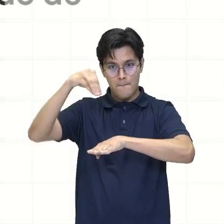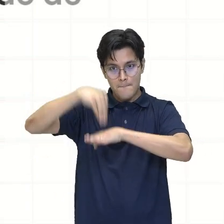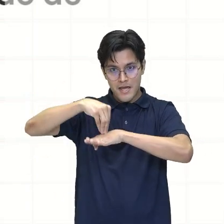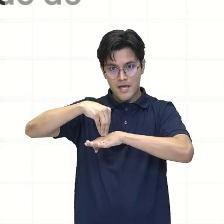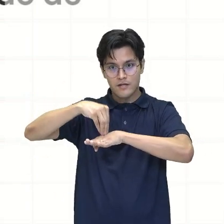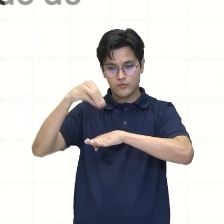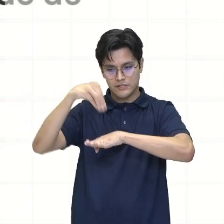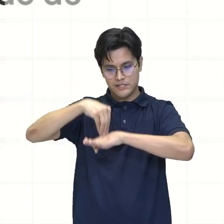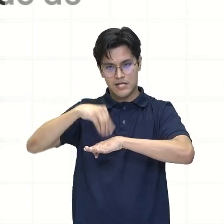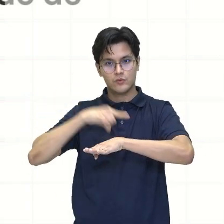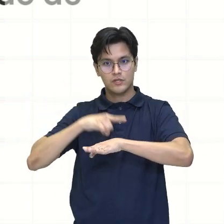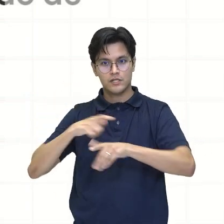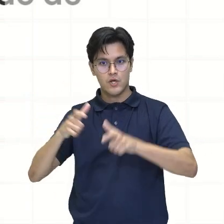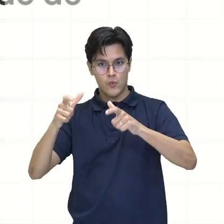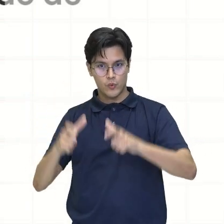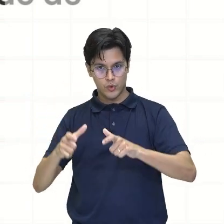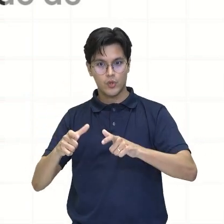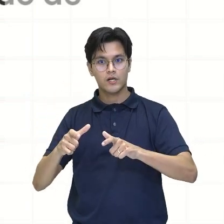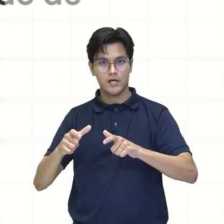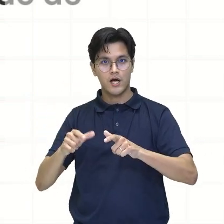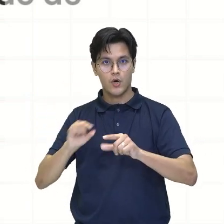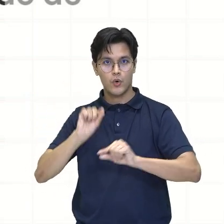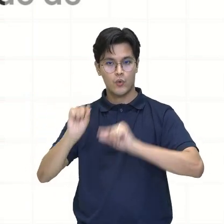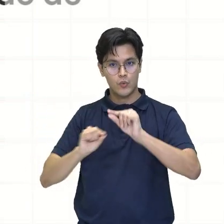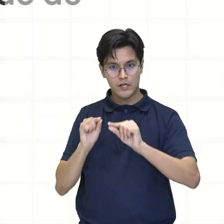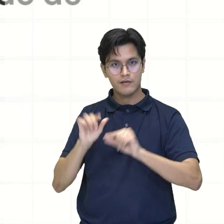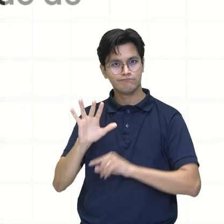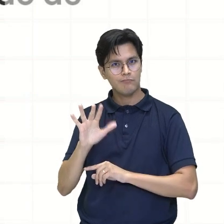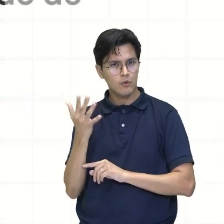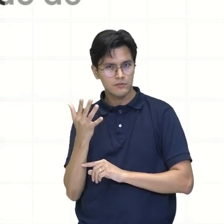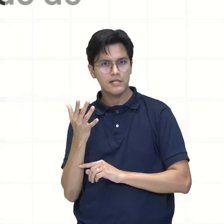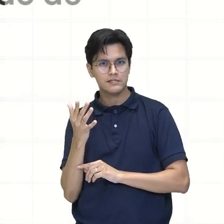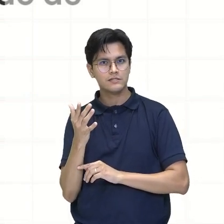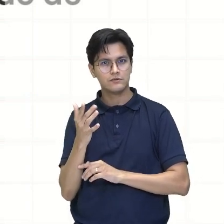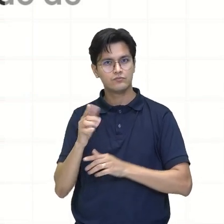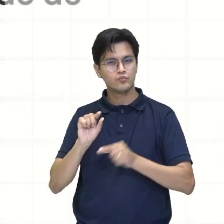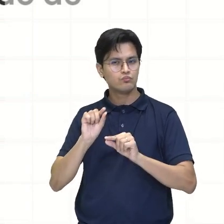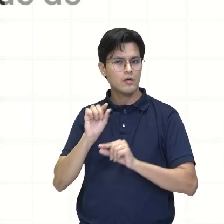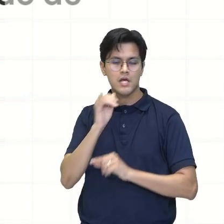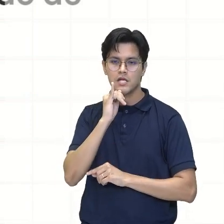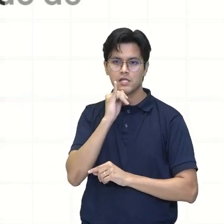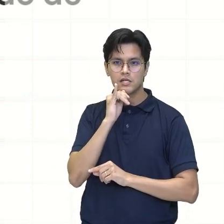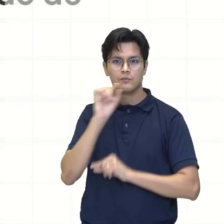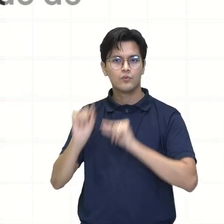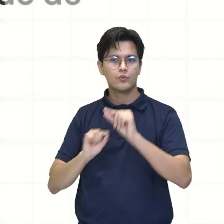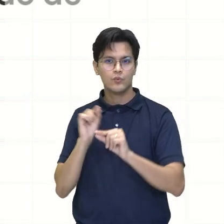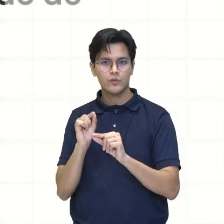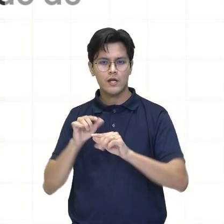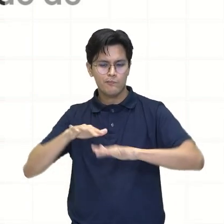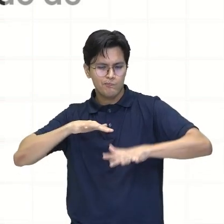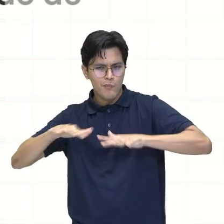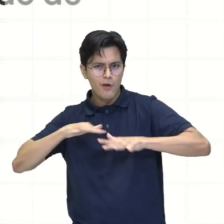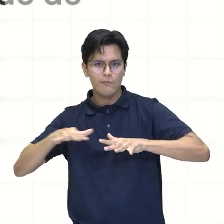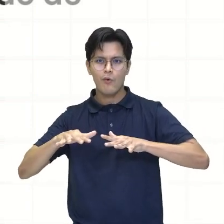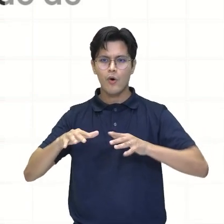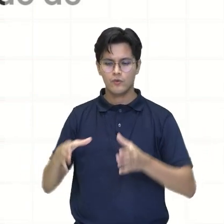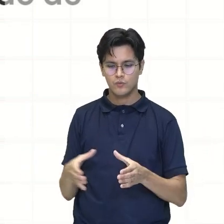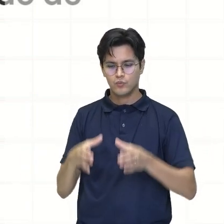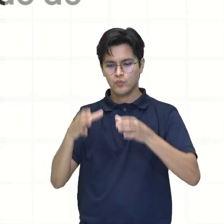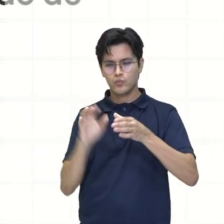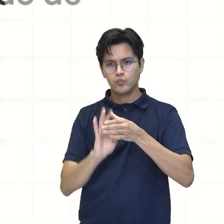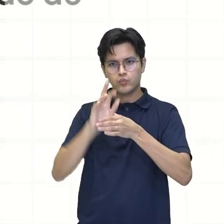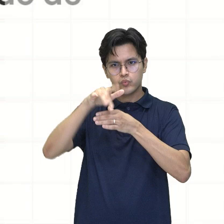como a gente viu ali a questão do terremoto, do vulcanismo. A gente já está nessa área mais ao centro dessa